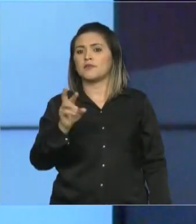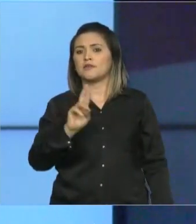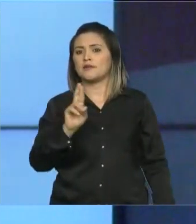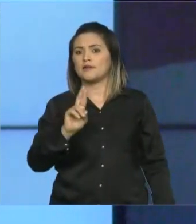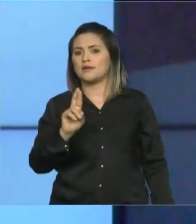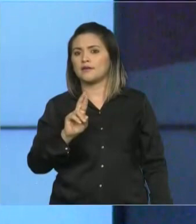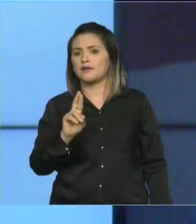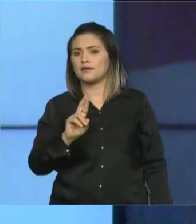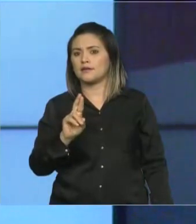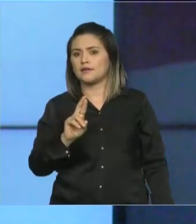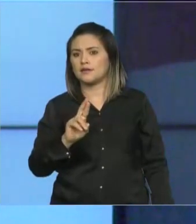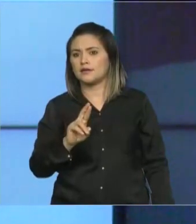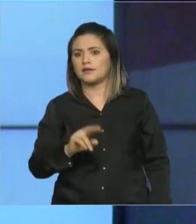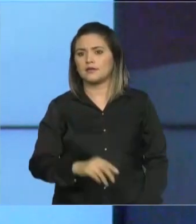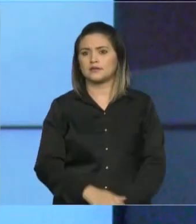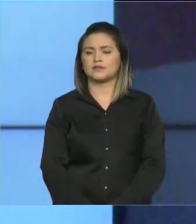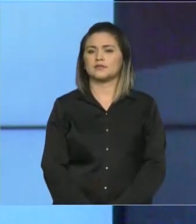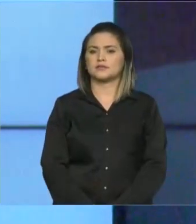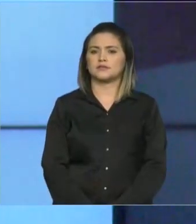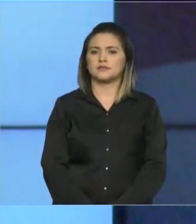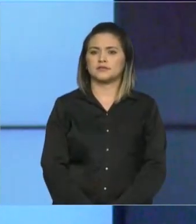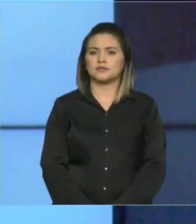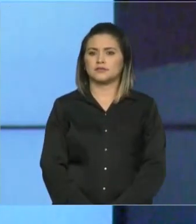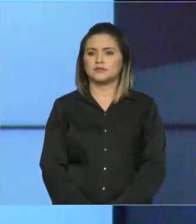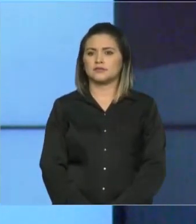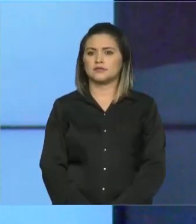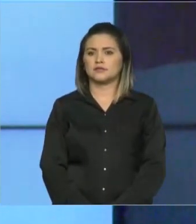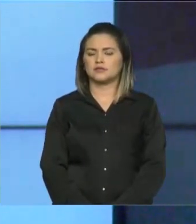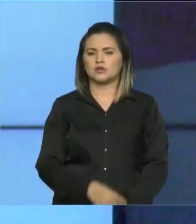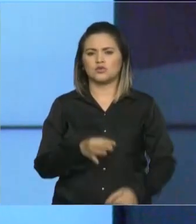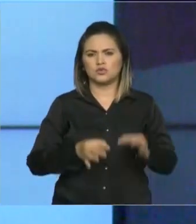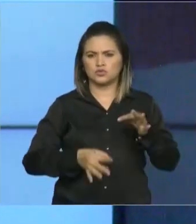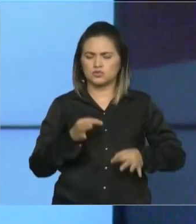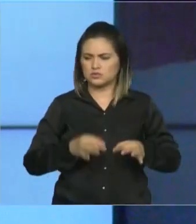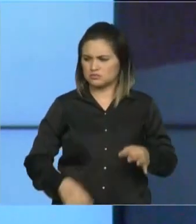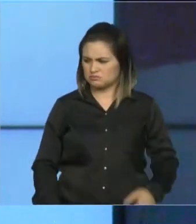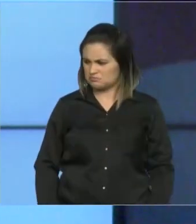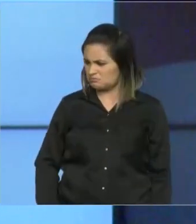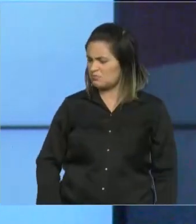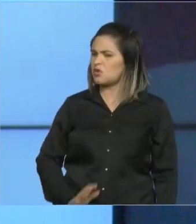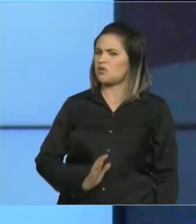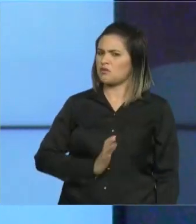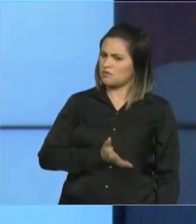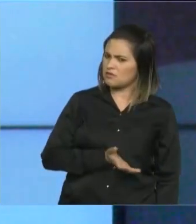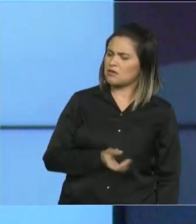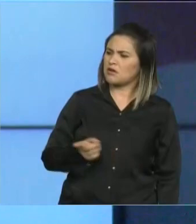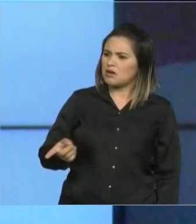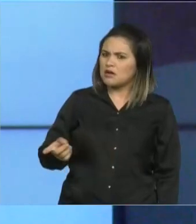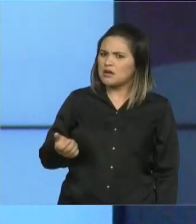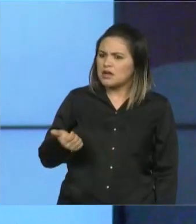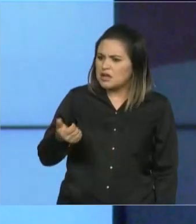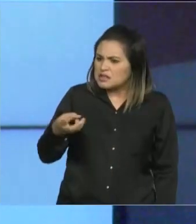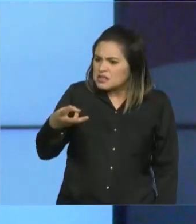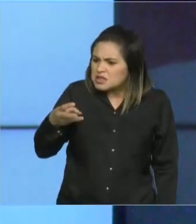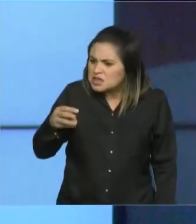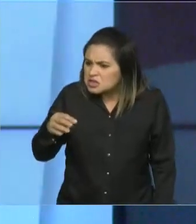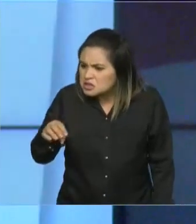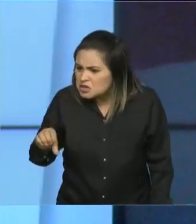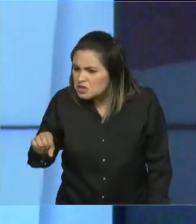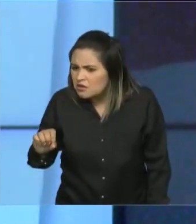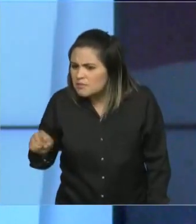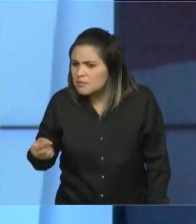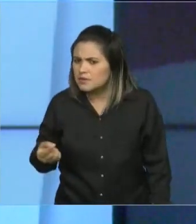R$ 39 mil de fiança. O juiz viu que era um descalabro, um absurdo, estabeleceu a fiança